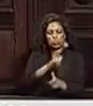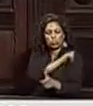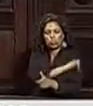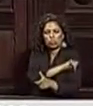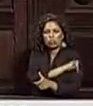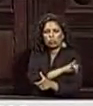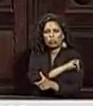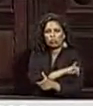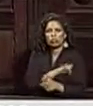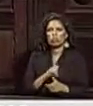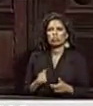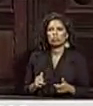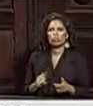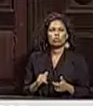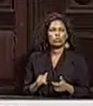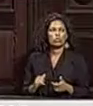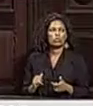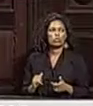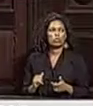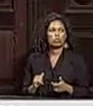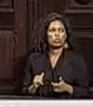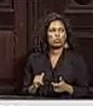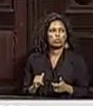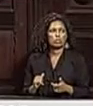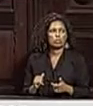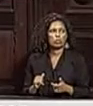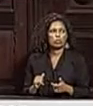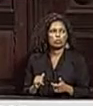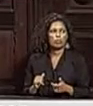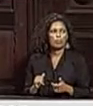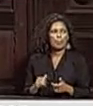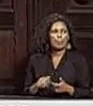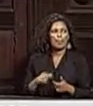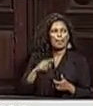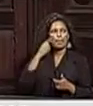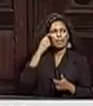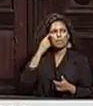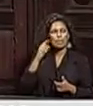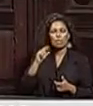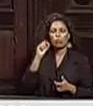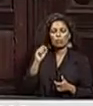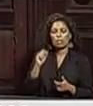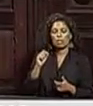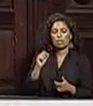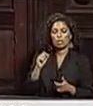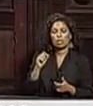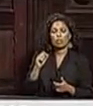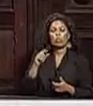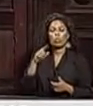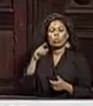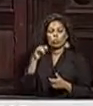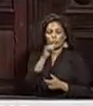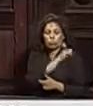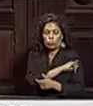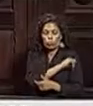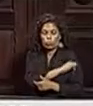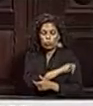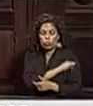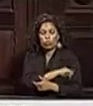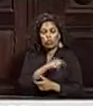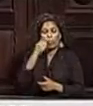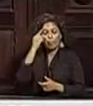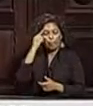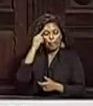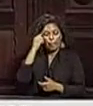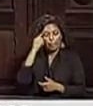apenas à fase de exploração. Mas antes disso, a discussão de fundo é: interessa ao Rio de Janeiro, interessa à indústria naval